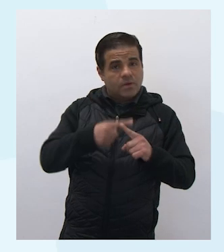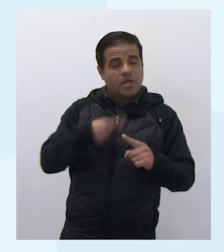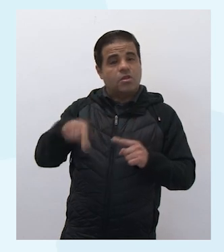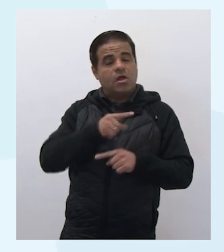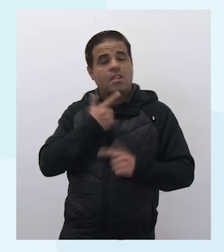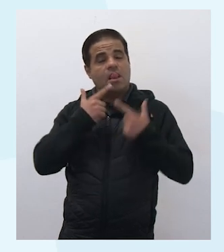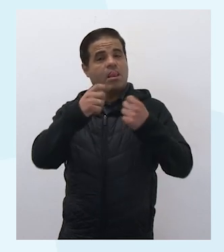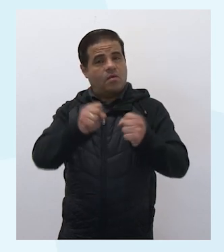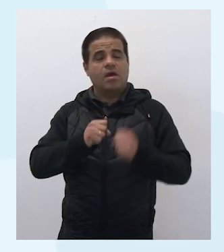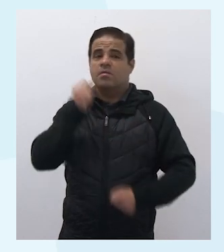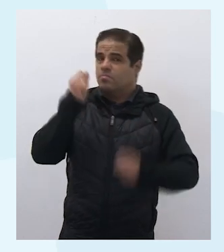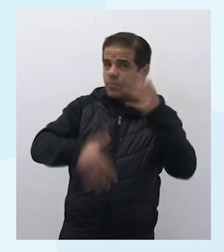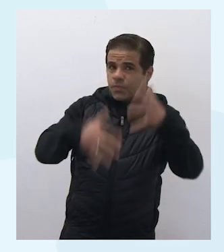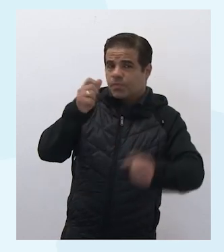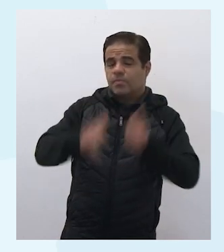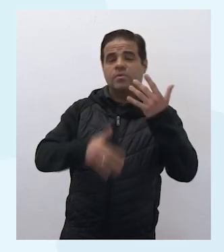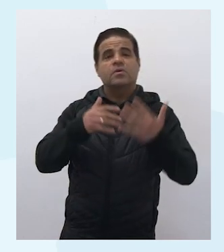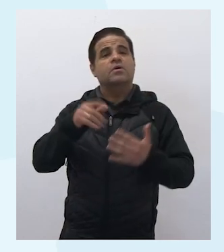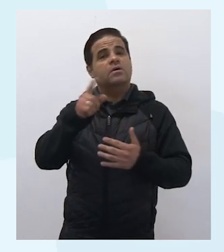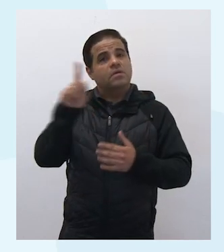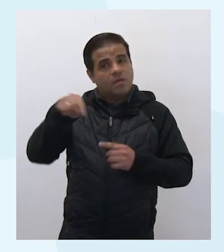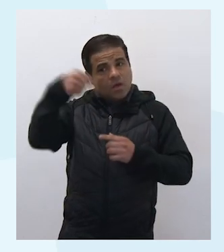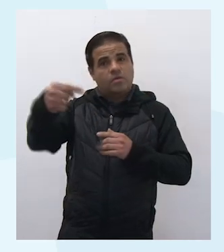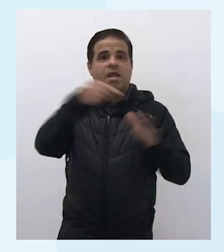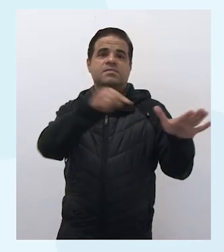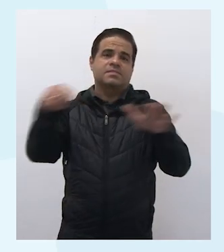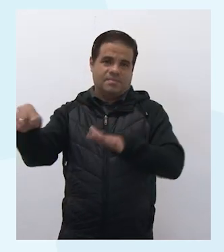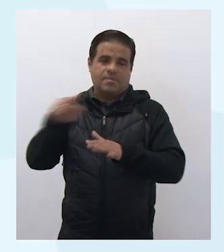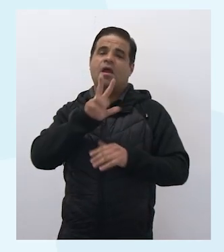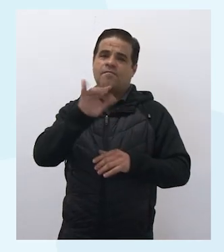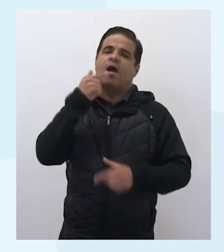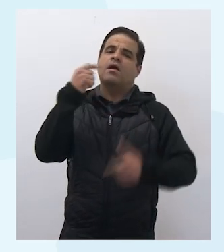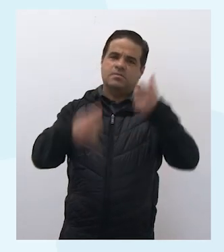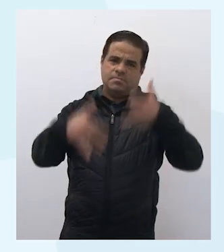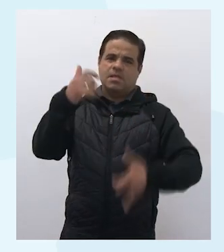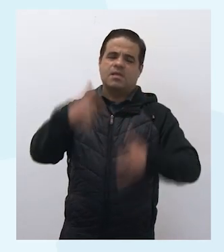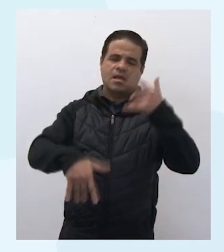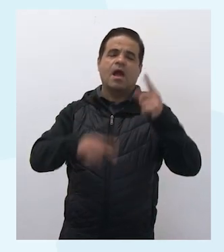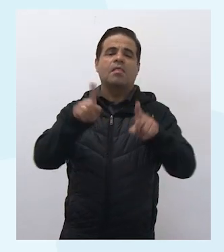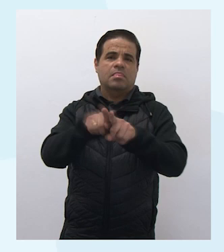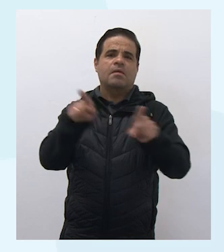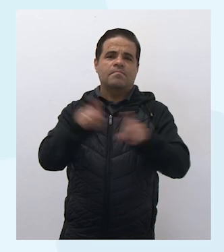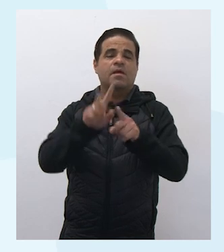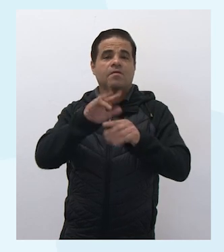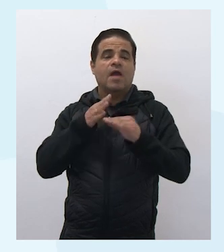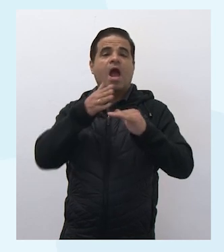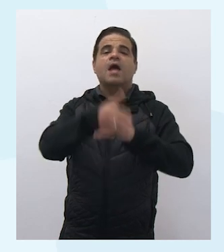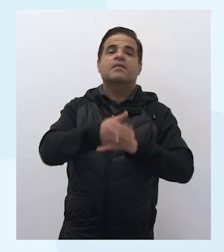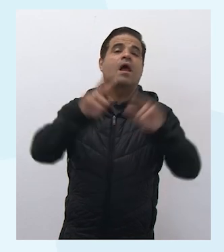de Linguagens vamos falar dessa interdisciplinaridade na semana que vem. A gente já entra nessa.